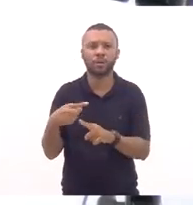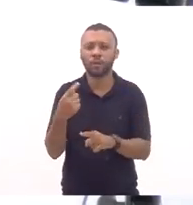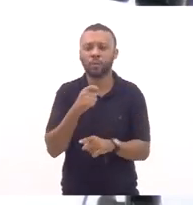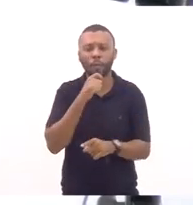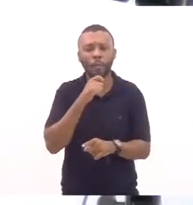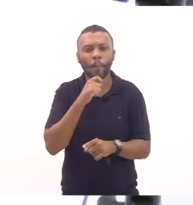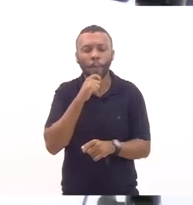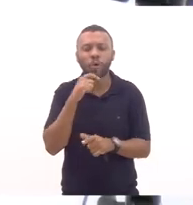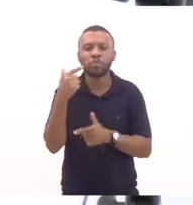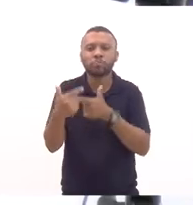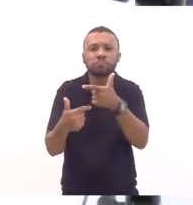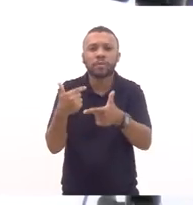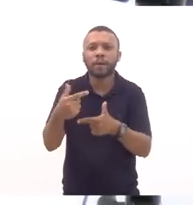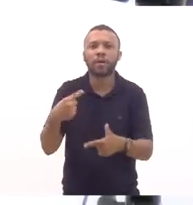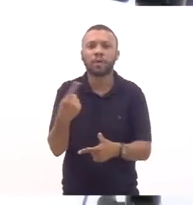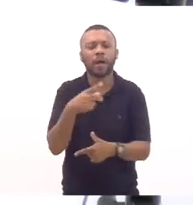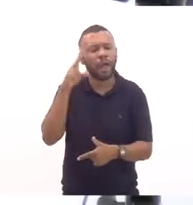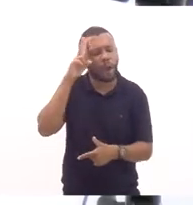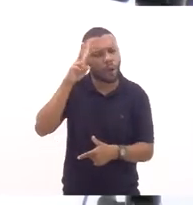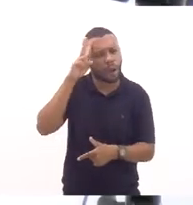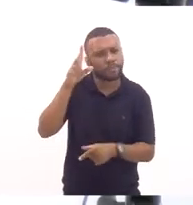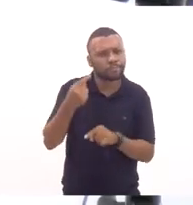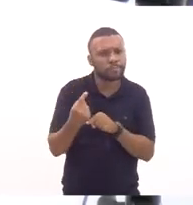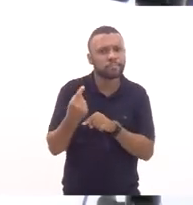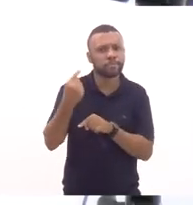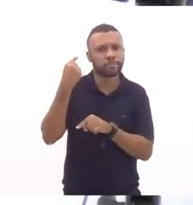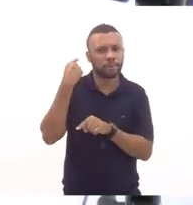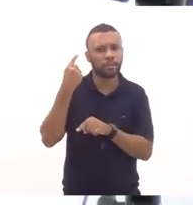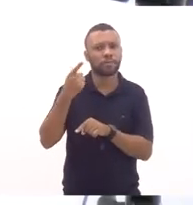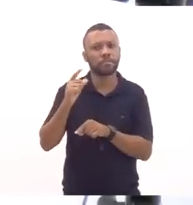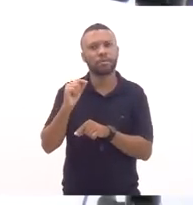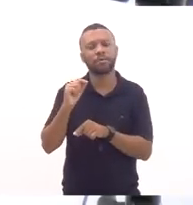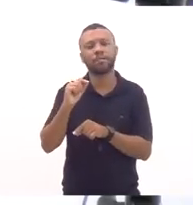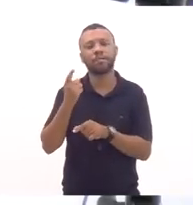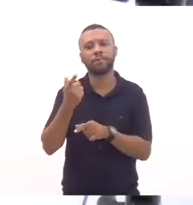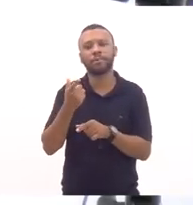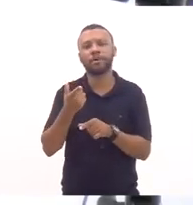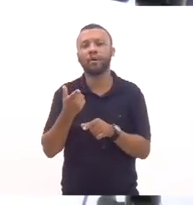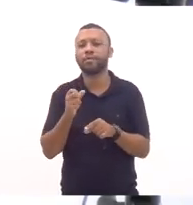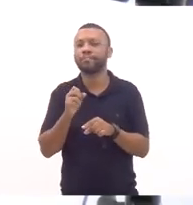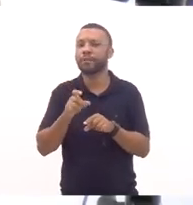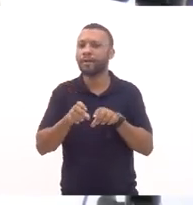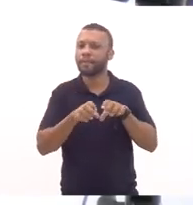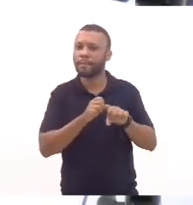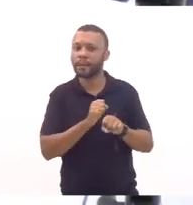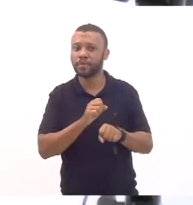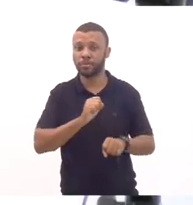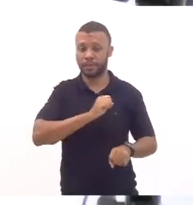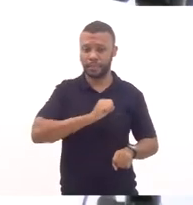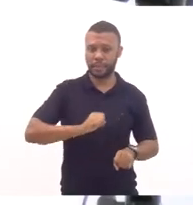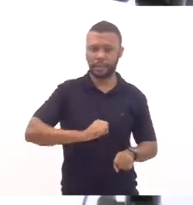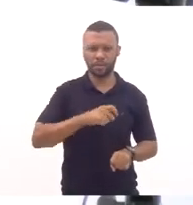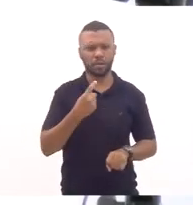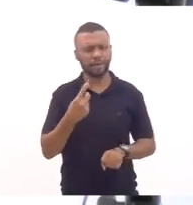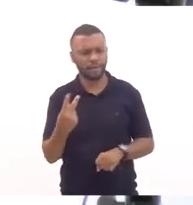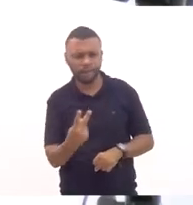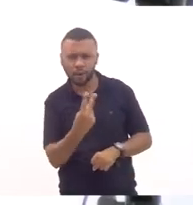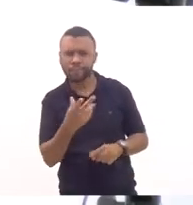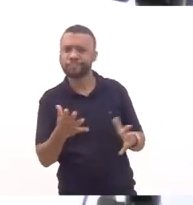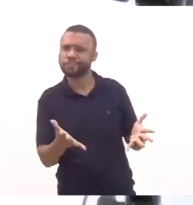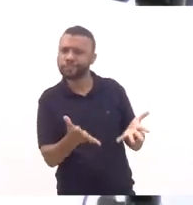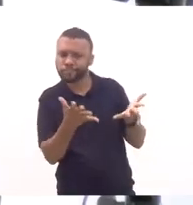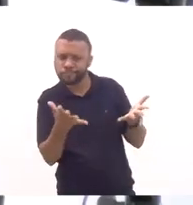gente tem o nosso trabalho. Eu lembro quando eu fui egresso do Senai, a gente valorizava aquilo ali. Eu